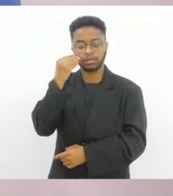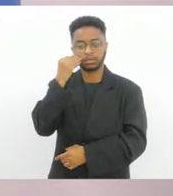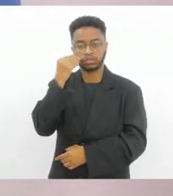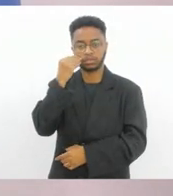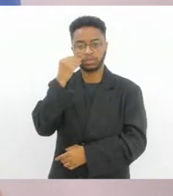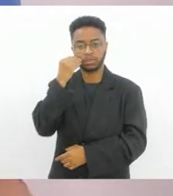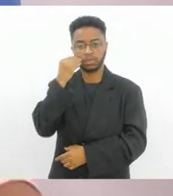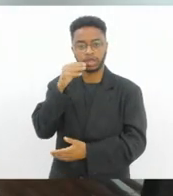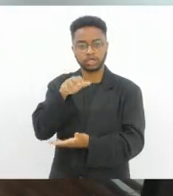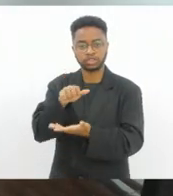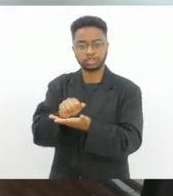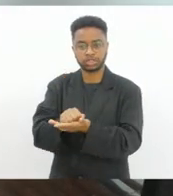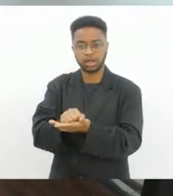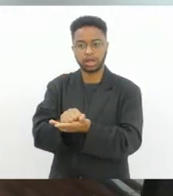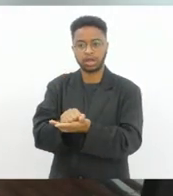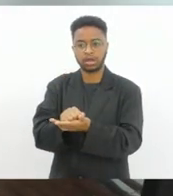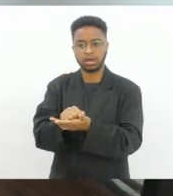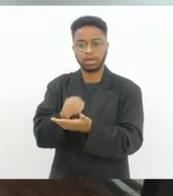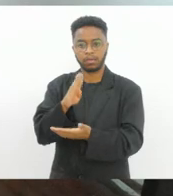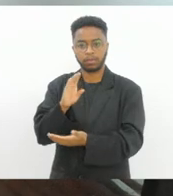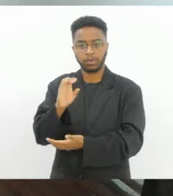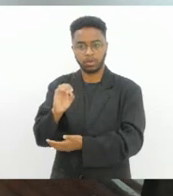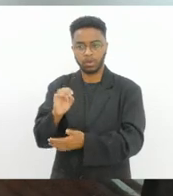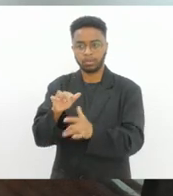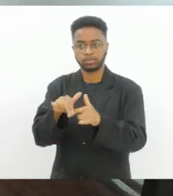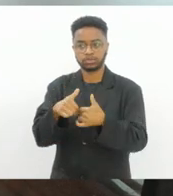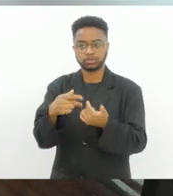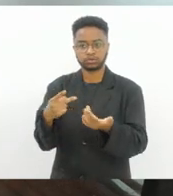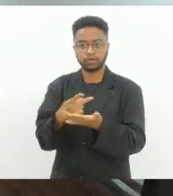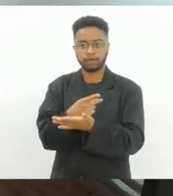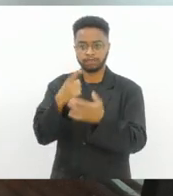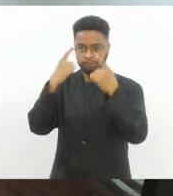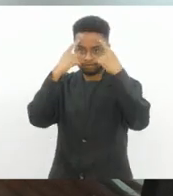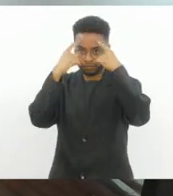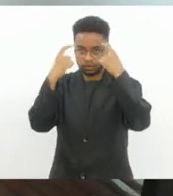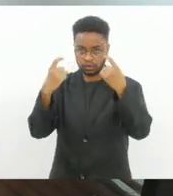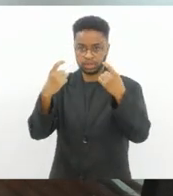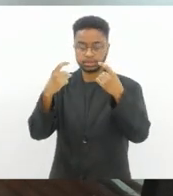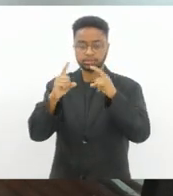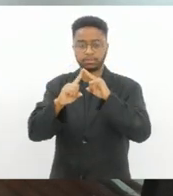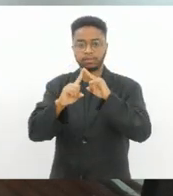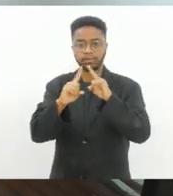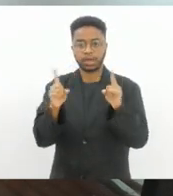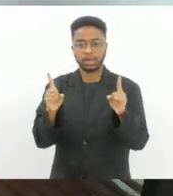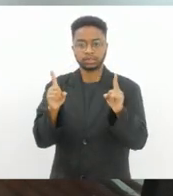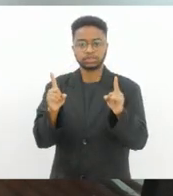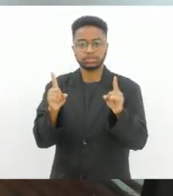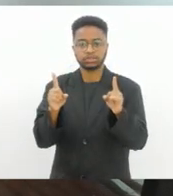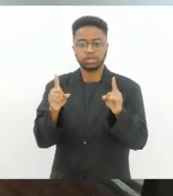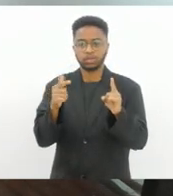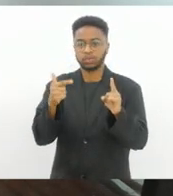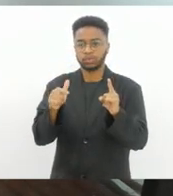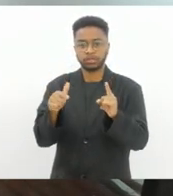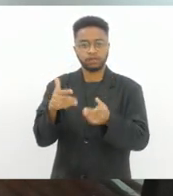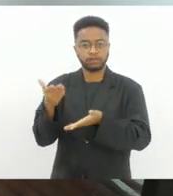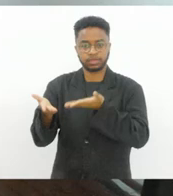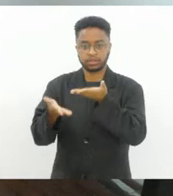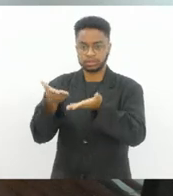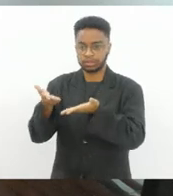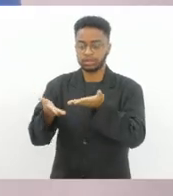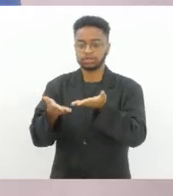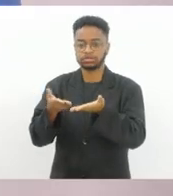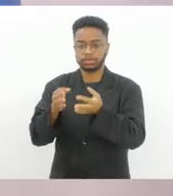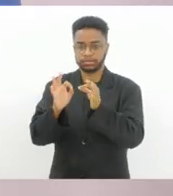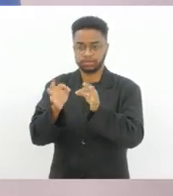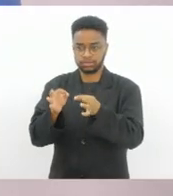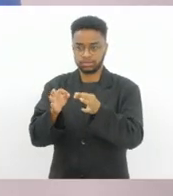um boletim de ocorrência com relação à violência que ela sofreu e acabou que não foi atendida de maneira